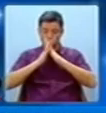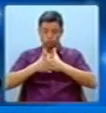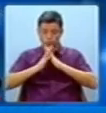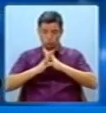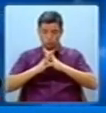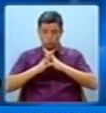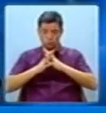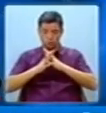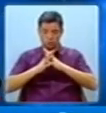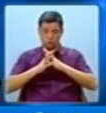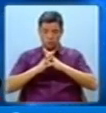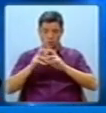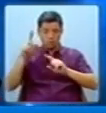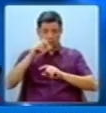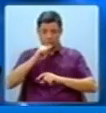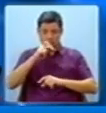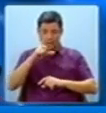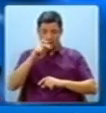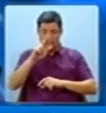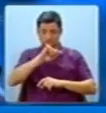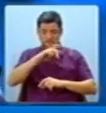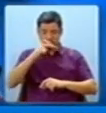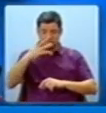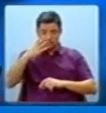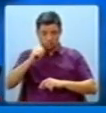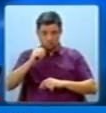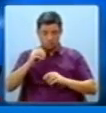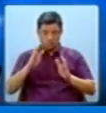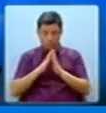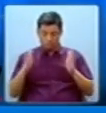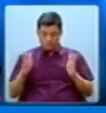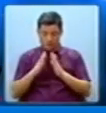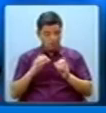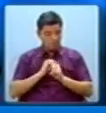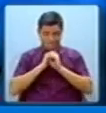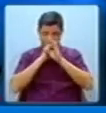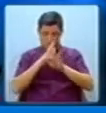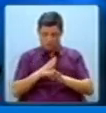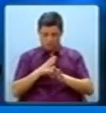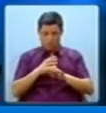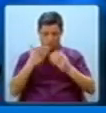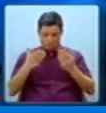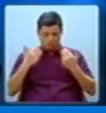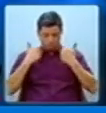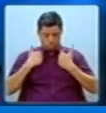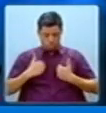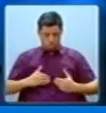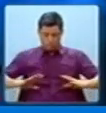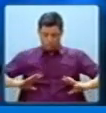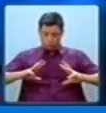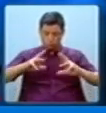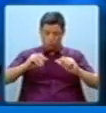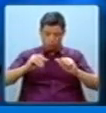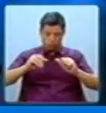hoje em dia não temos galáxias deste tamanho. Nós, hoje em dia, vivemos numa época mais ou menos tranquila da evolução do universo e, portanto,